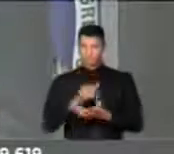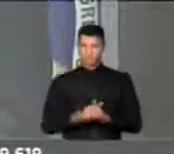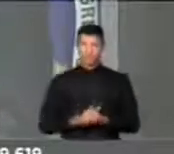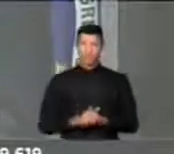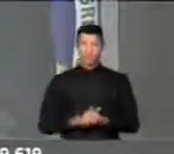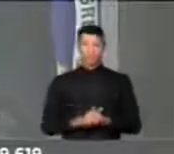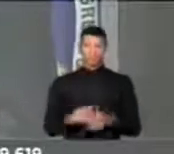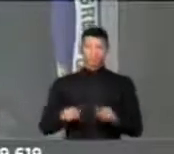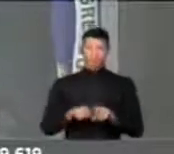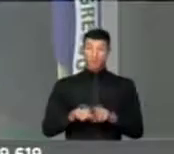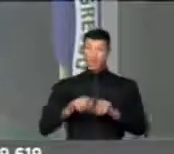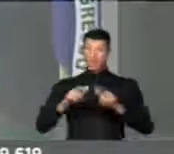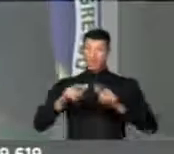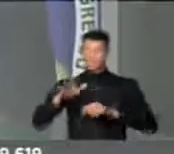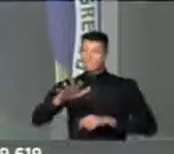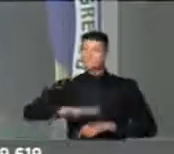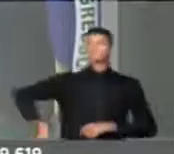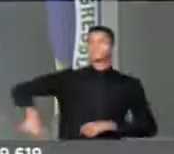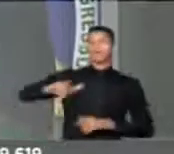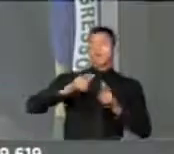a sua grande maioria,